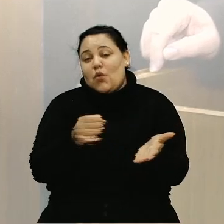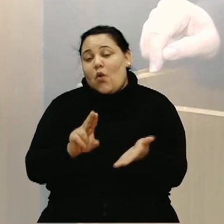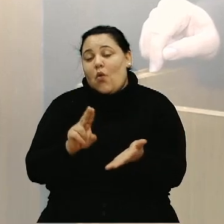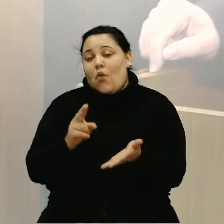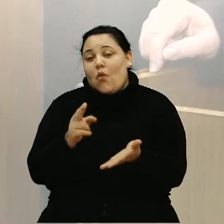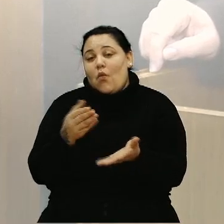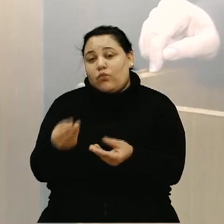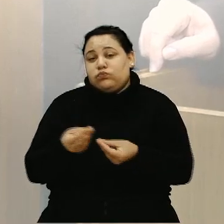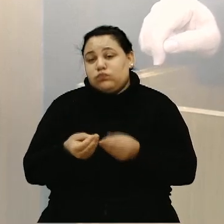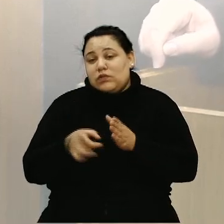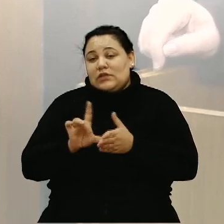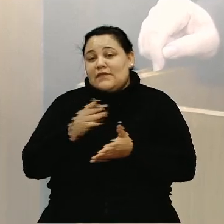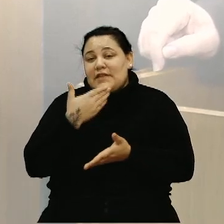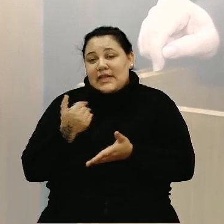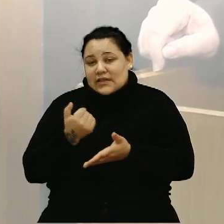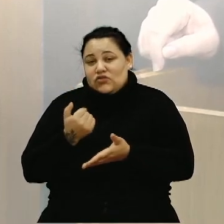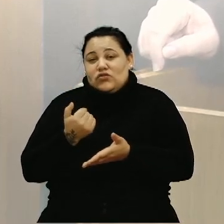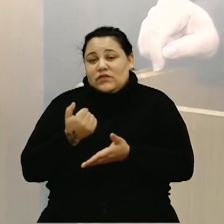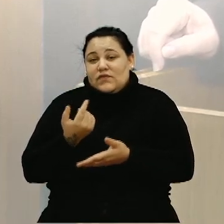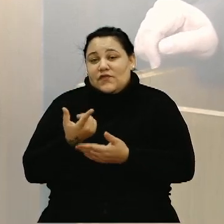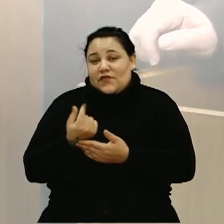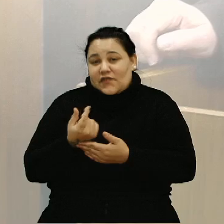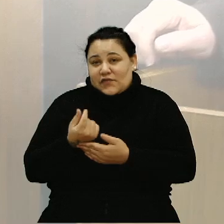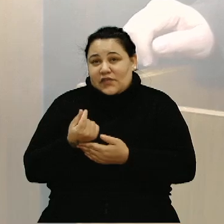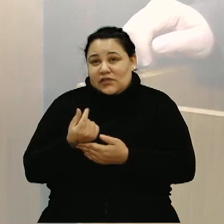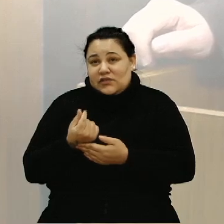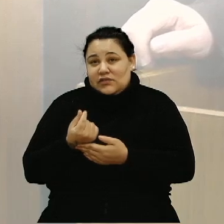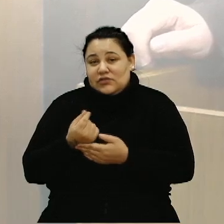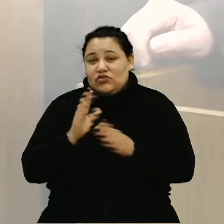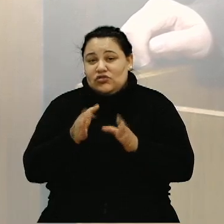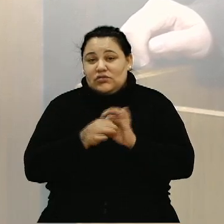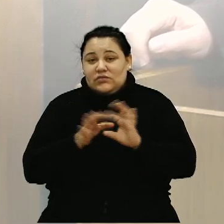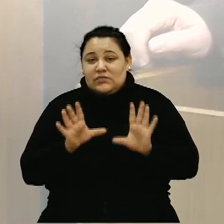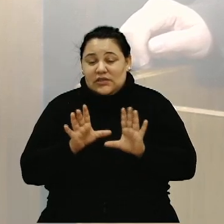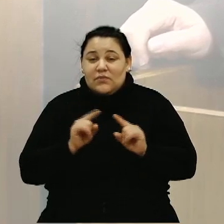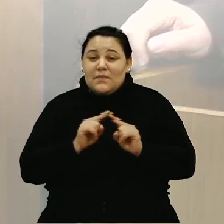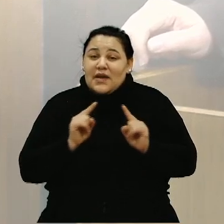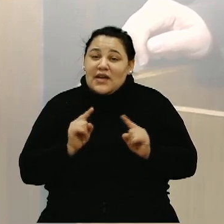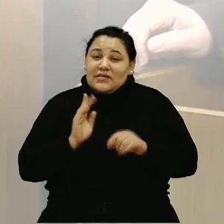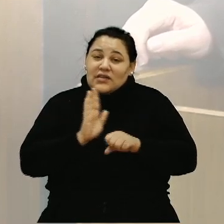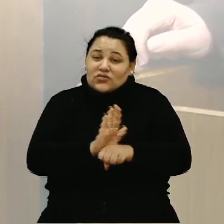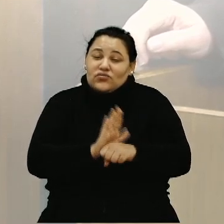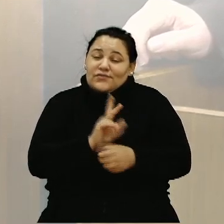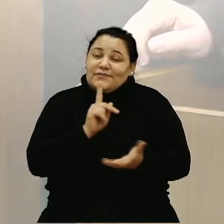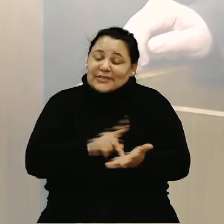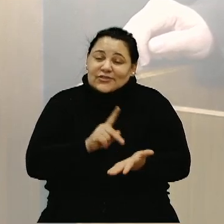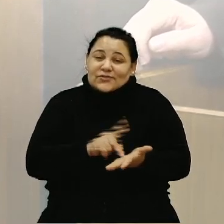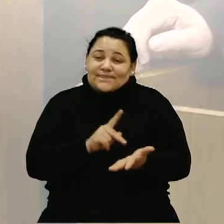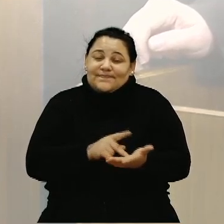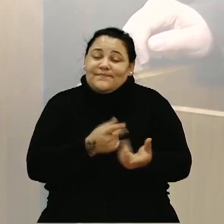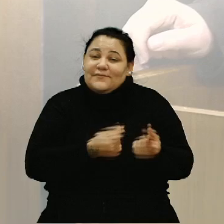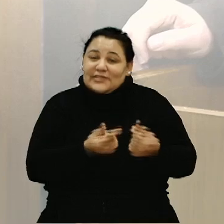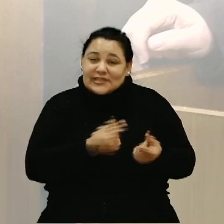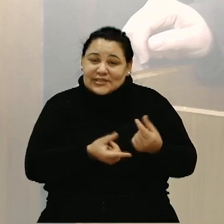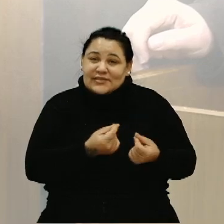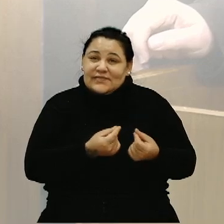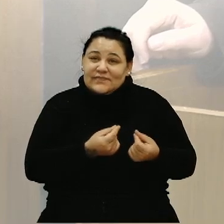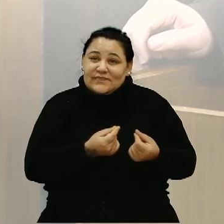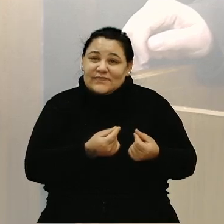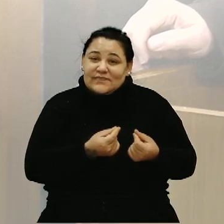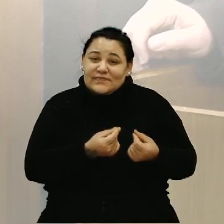segmento micro é muito difícil, é desgastante. Hoje o Rio Grande do Sul gera mais de 60